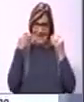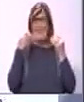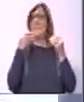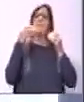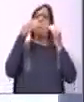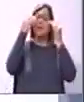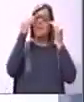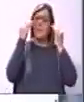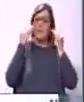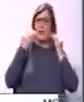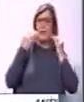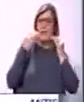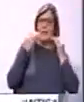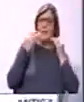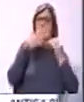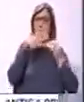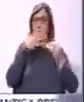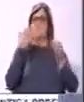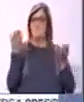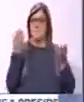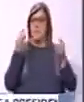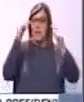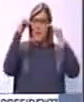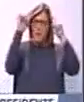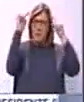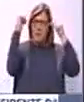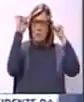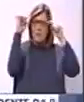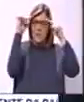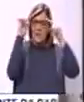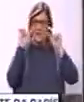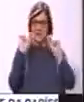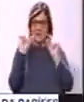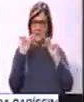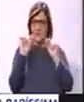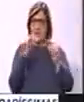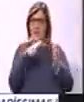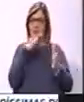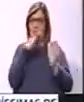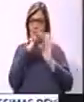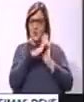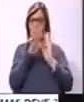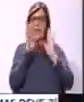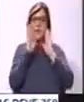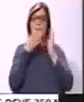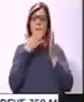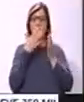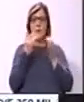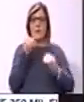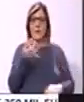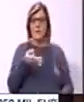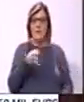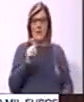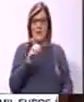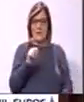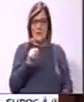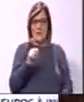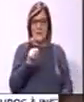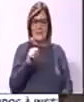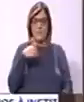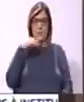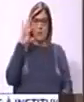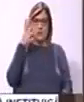toda pintada, produzida. Pestanas produzidas. No discurso, pediu atenção para as IPSS. E que sei